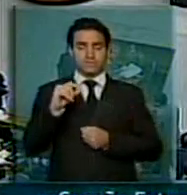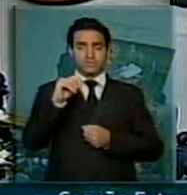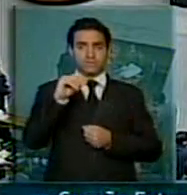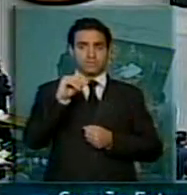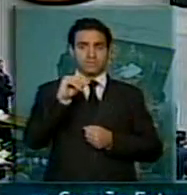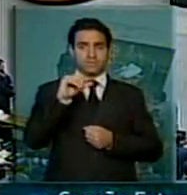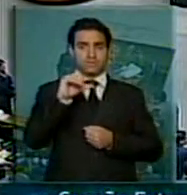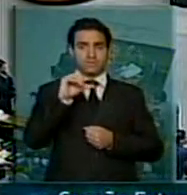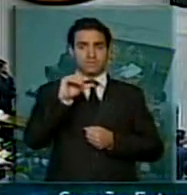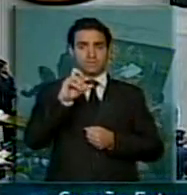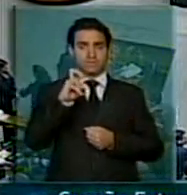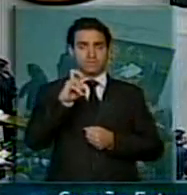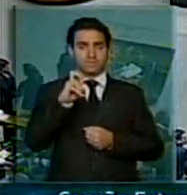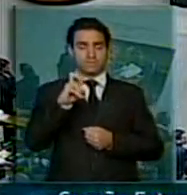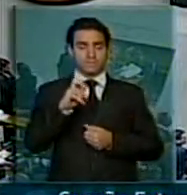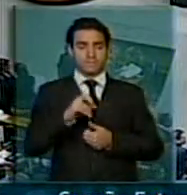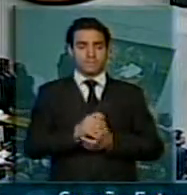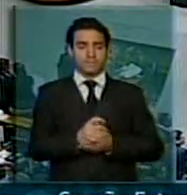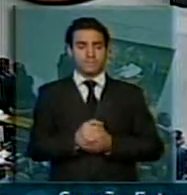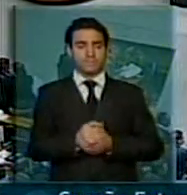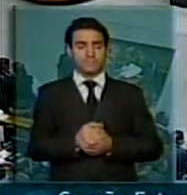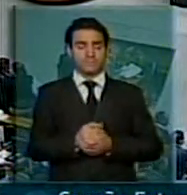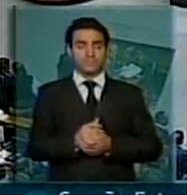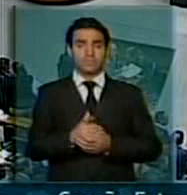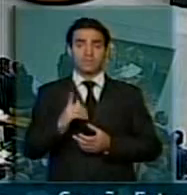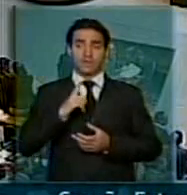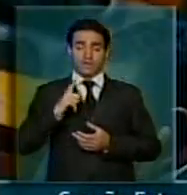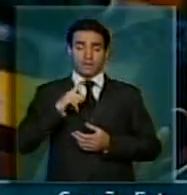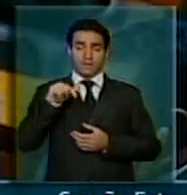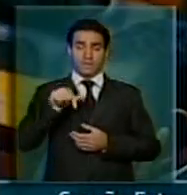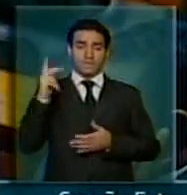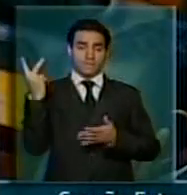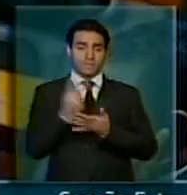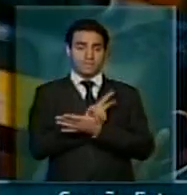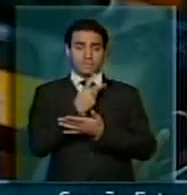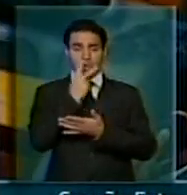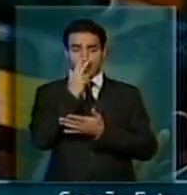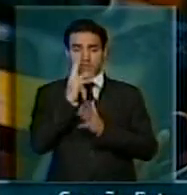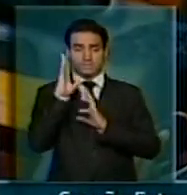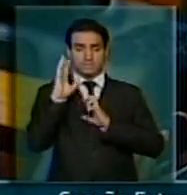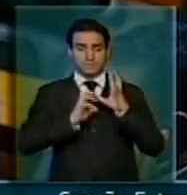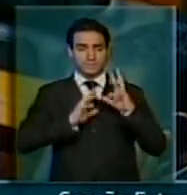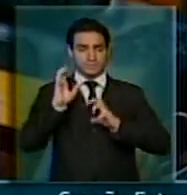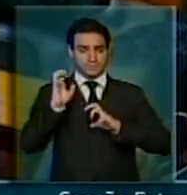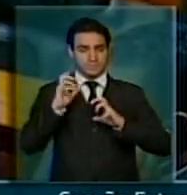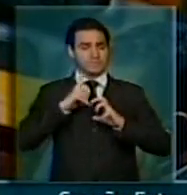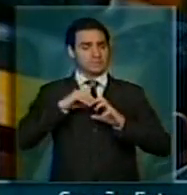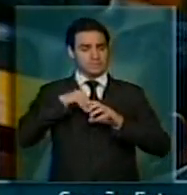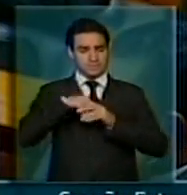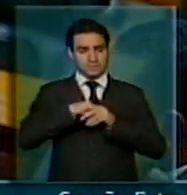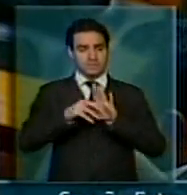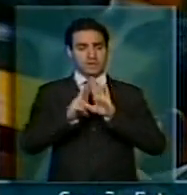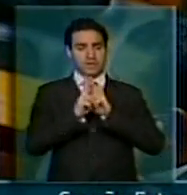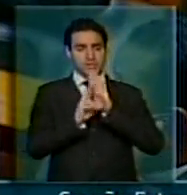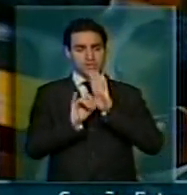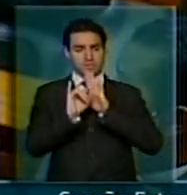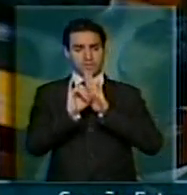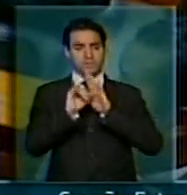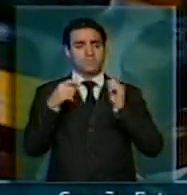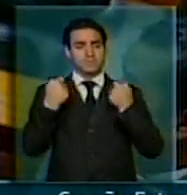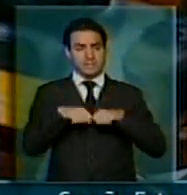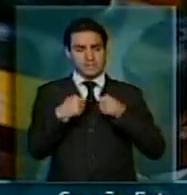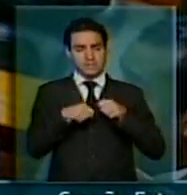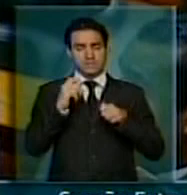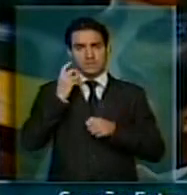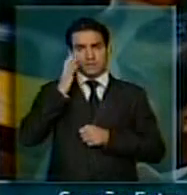senhora 95. Presidente. Senhora presidente, nós temos um fato aqui, um conflito regimental que acho que precisa ser